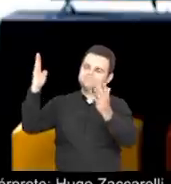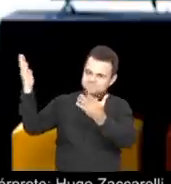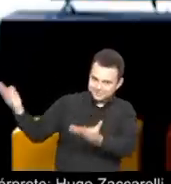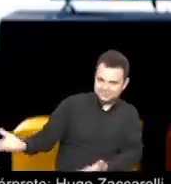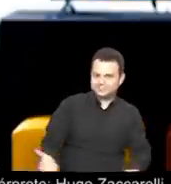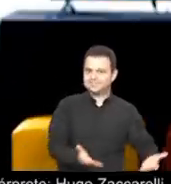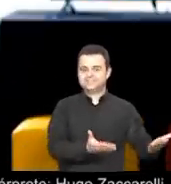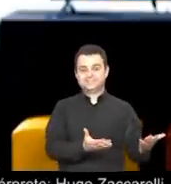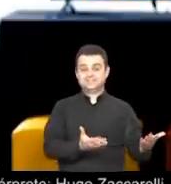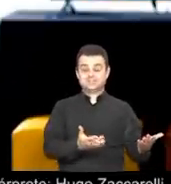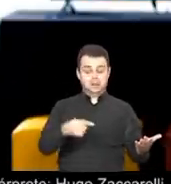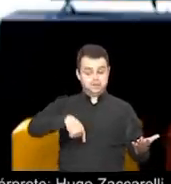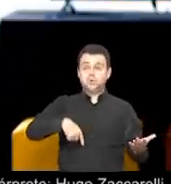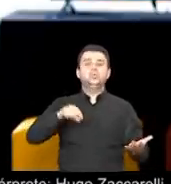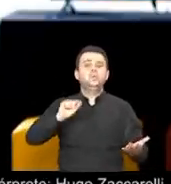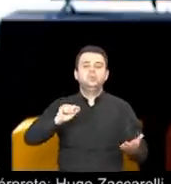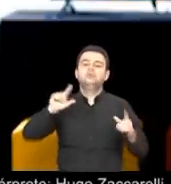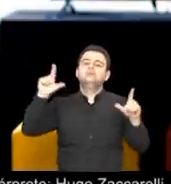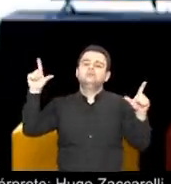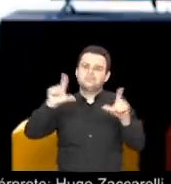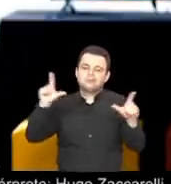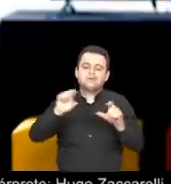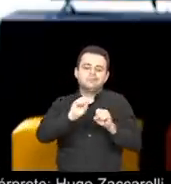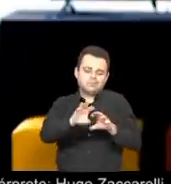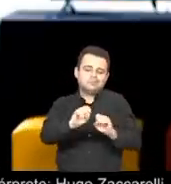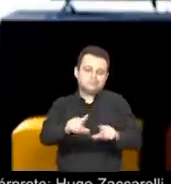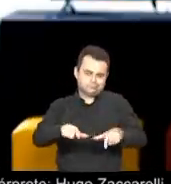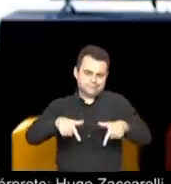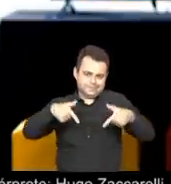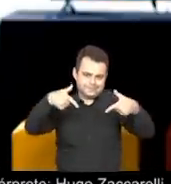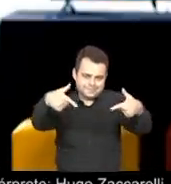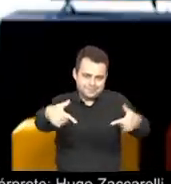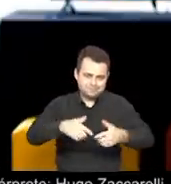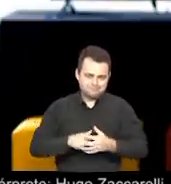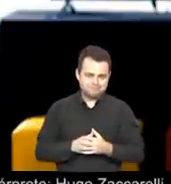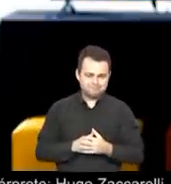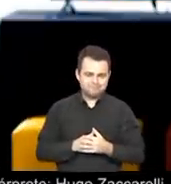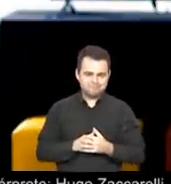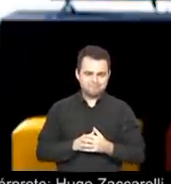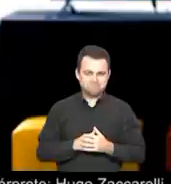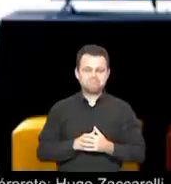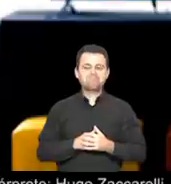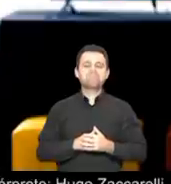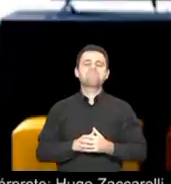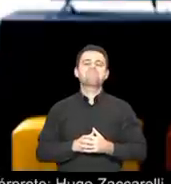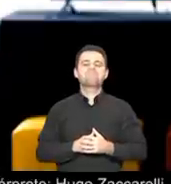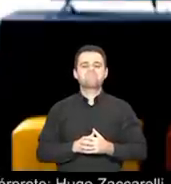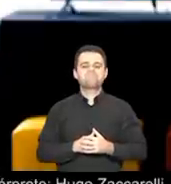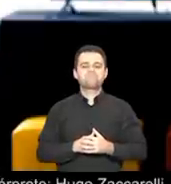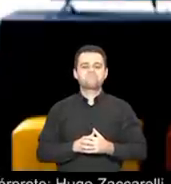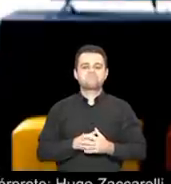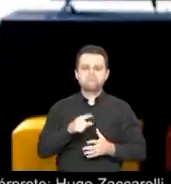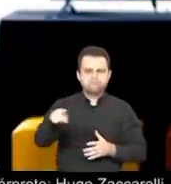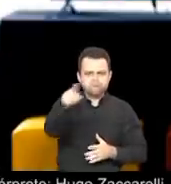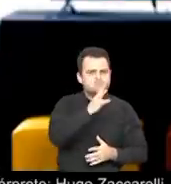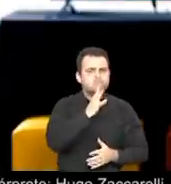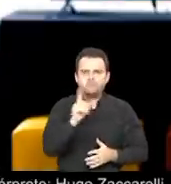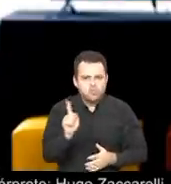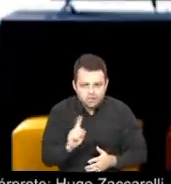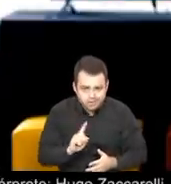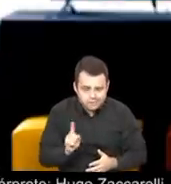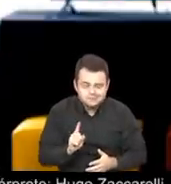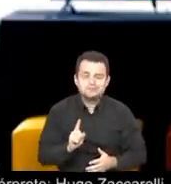Sejam todos muito bem-vindos a mais um programa Eduquiação na TV. Para quem ainda não